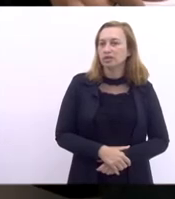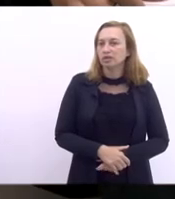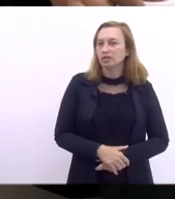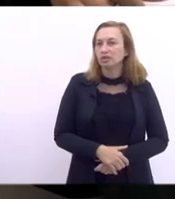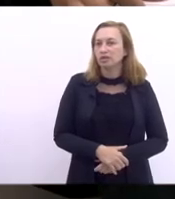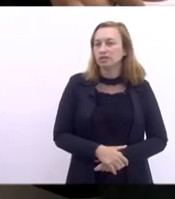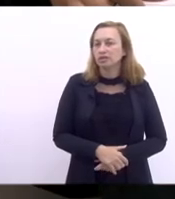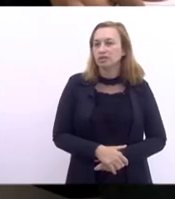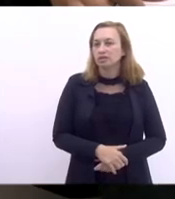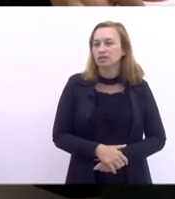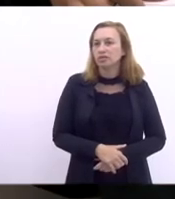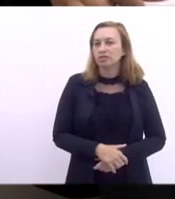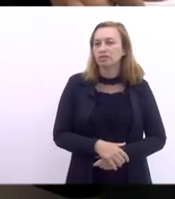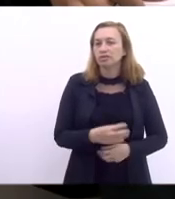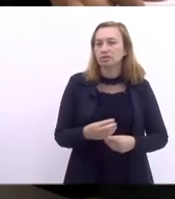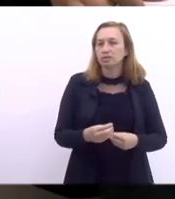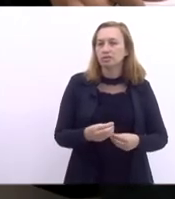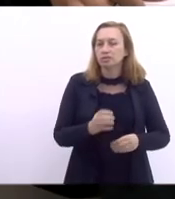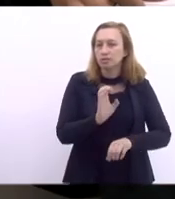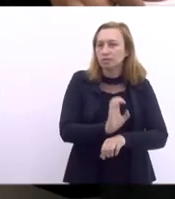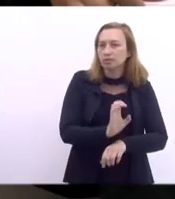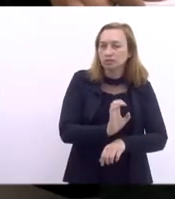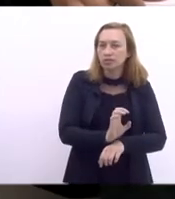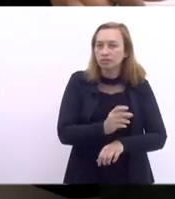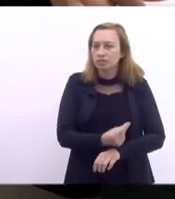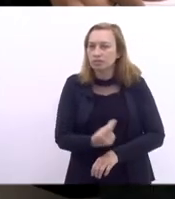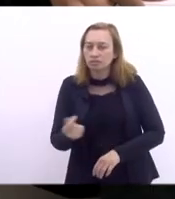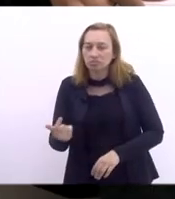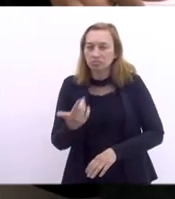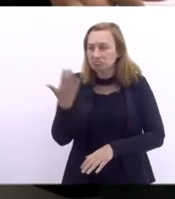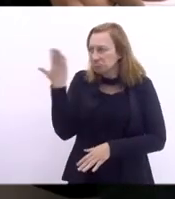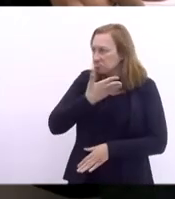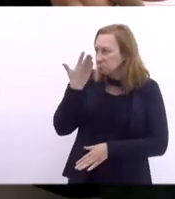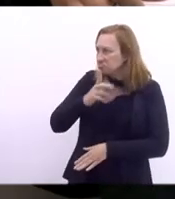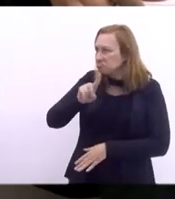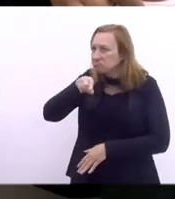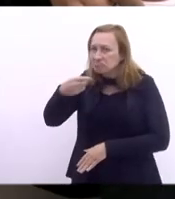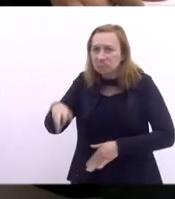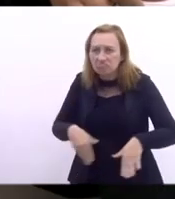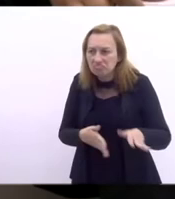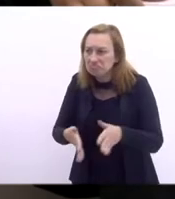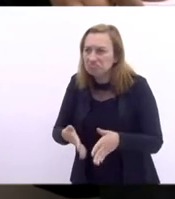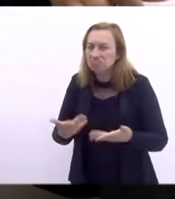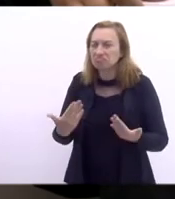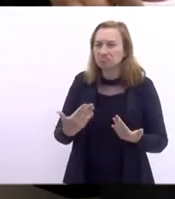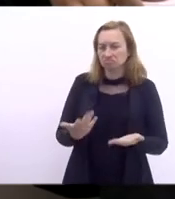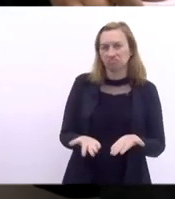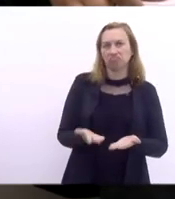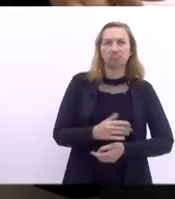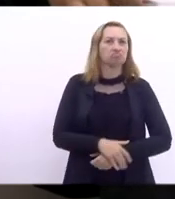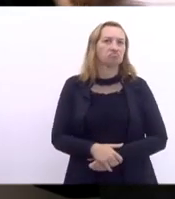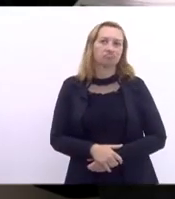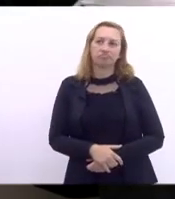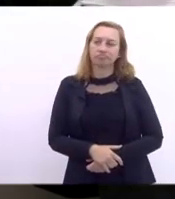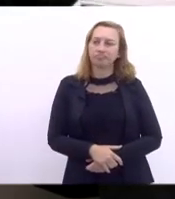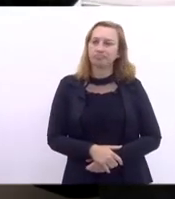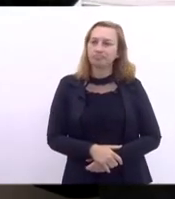maneira do Estado hoje sair desse embora eu não vejo outra formando superávit constante